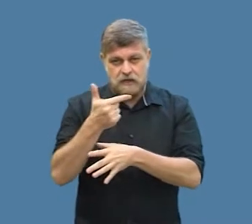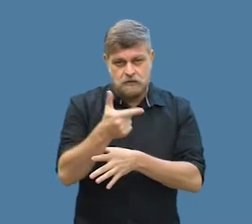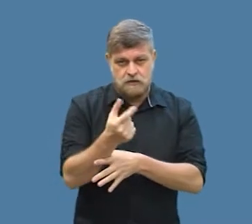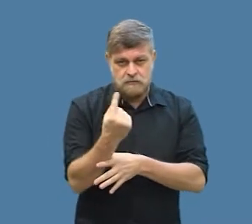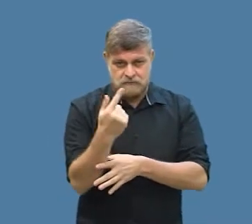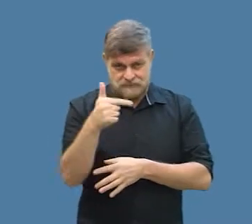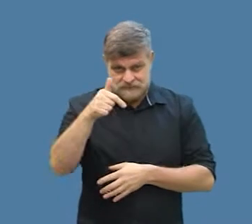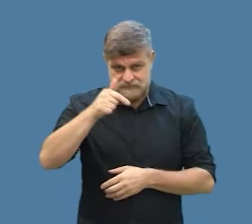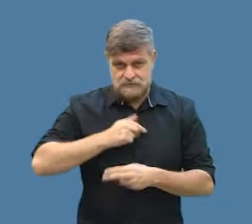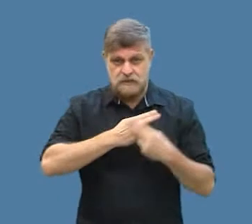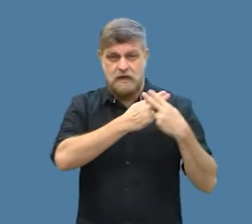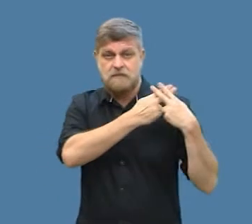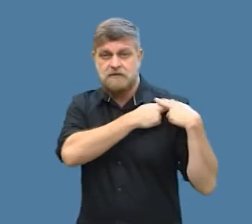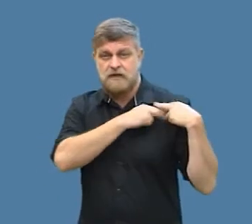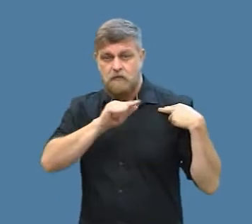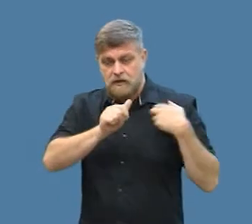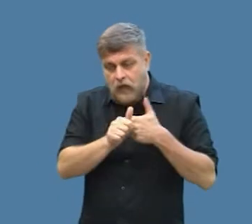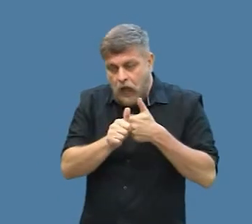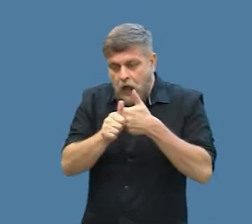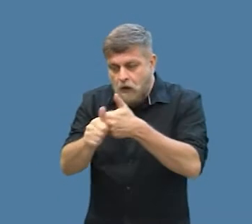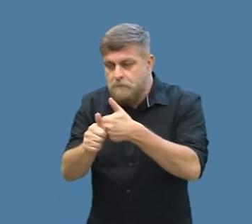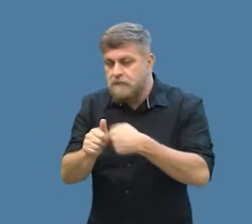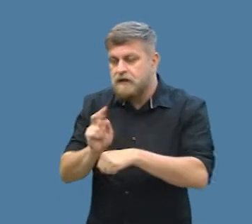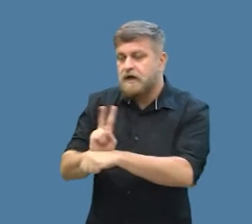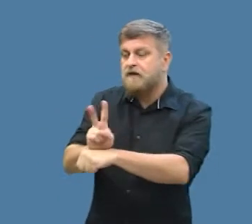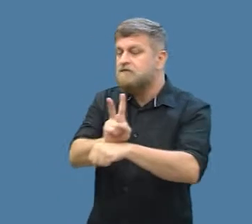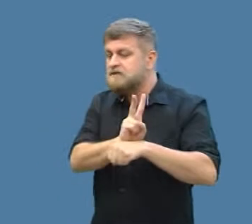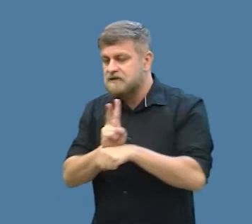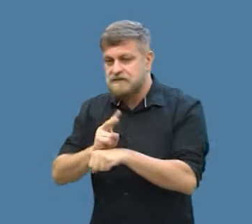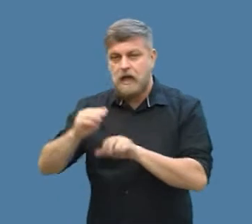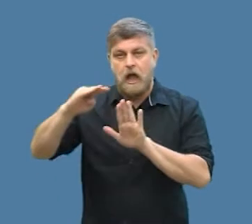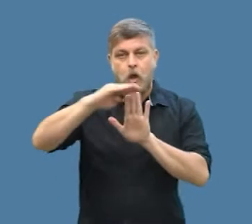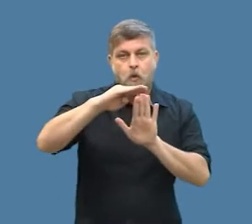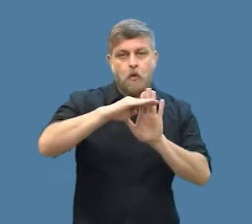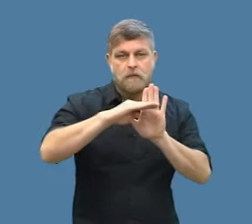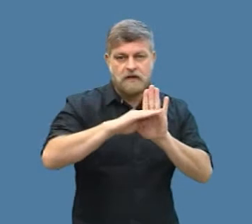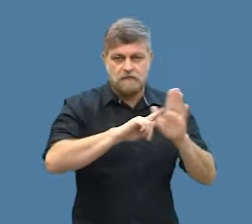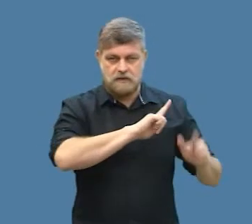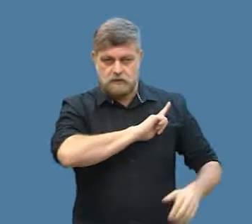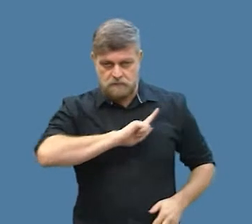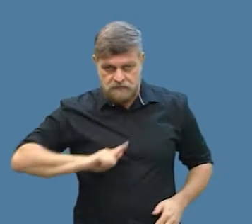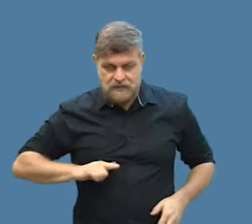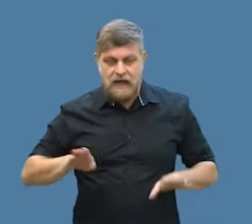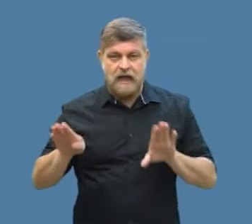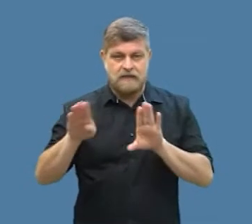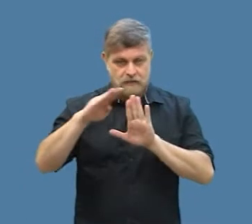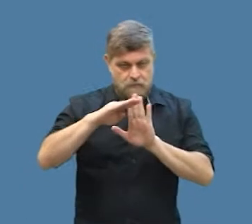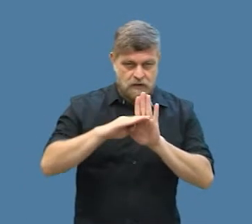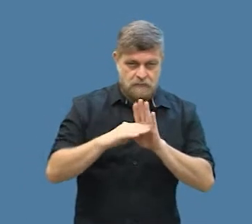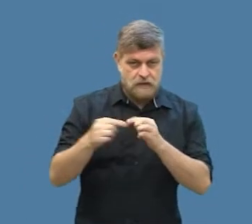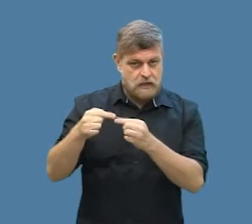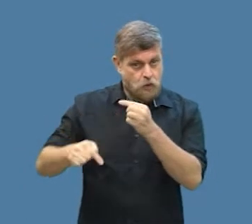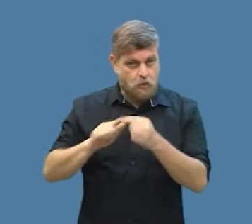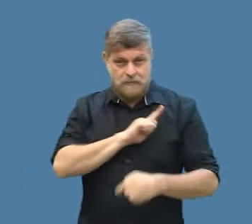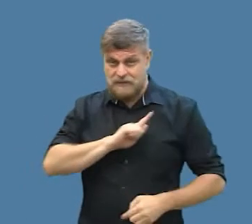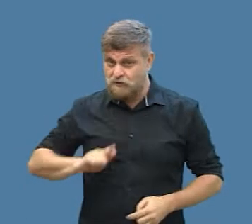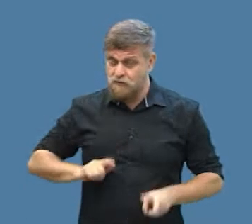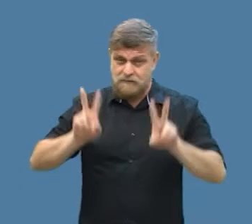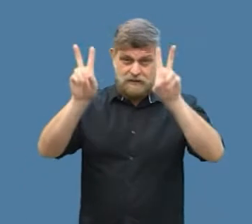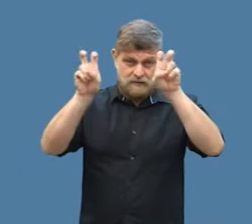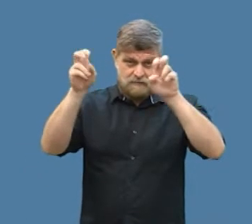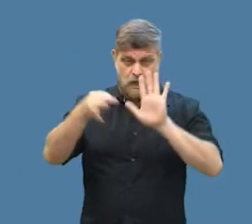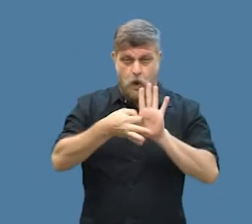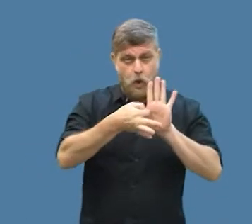2017, compete a ela acompanhar e fiscalizar os programas governamentais e não governamentais relativos à